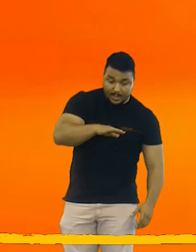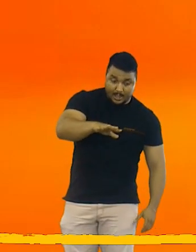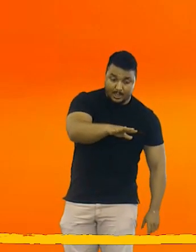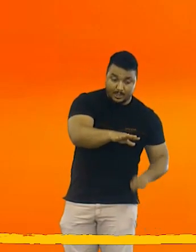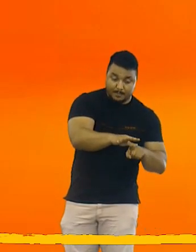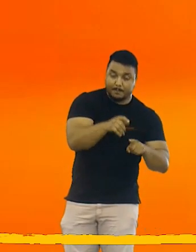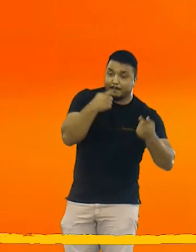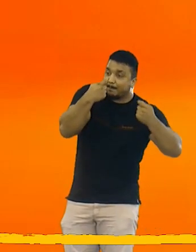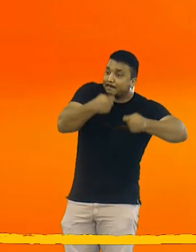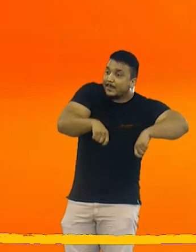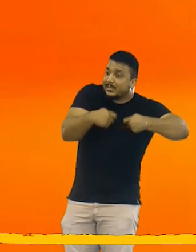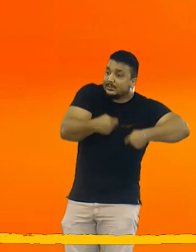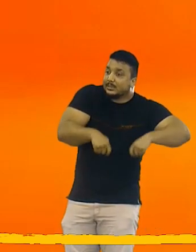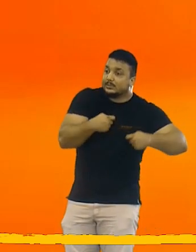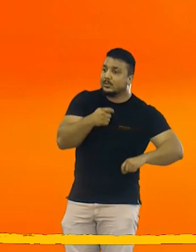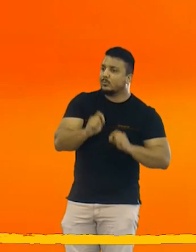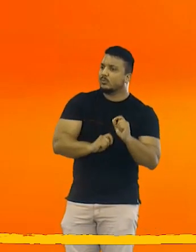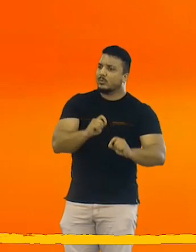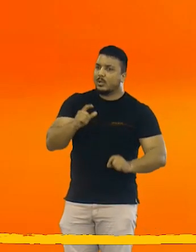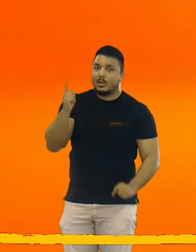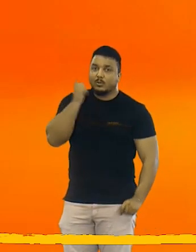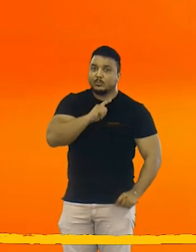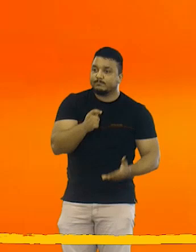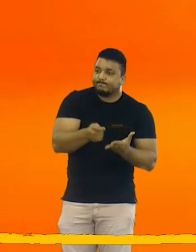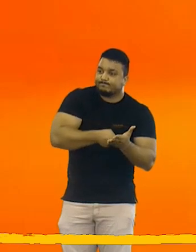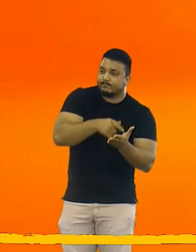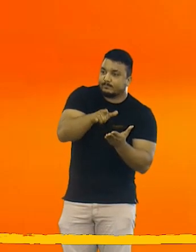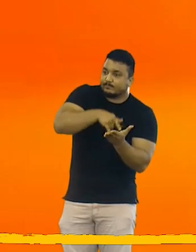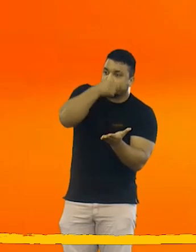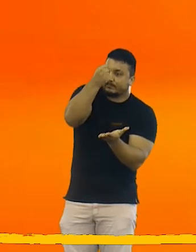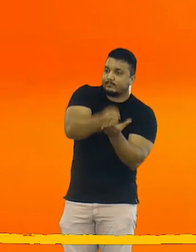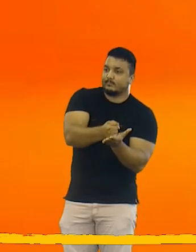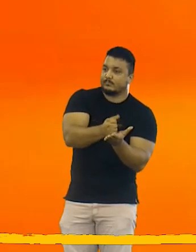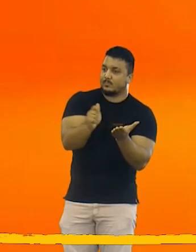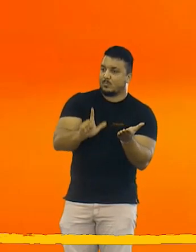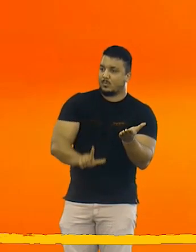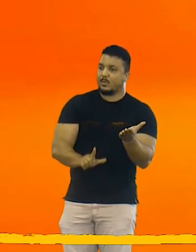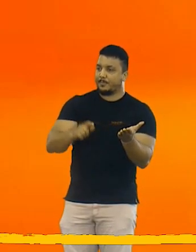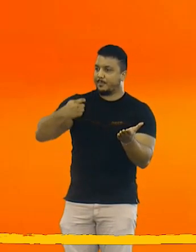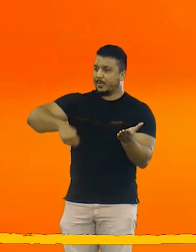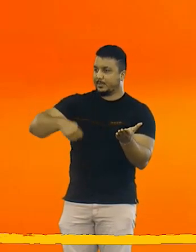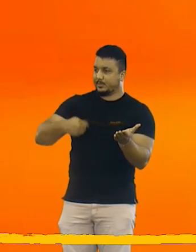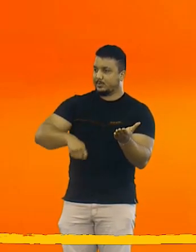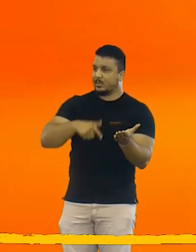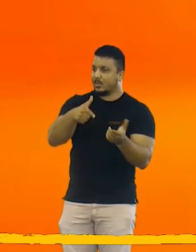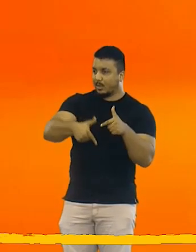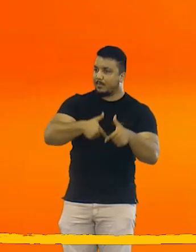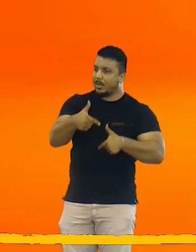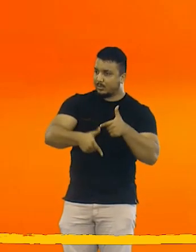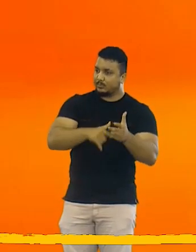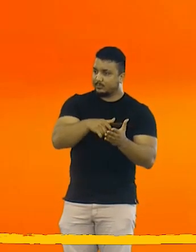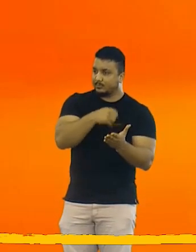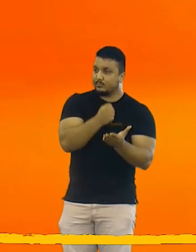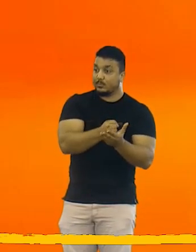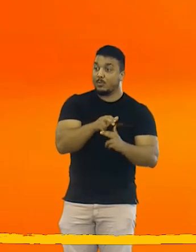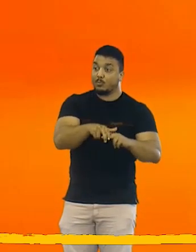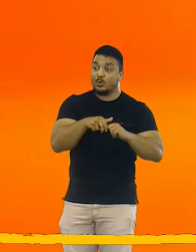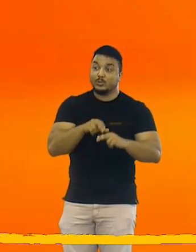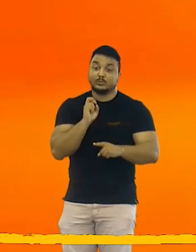ela exige que você assine a carteira do trabalhador. Tudo bem? Portanto, o emprego ele vai